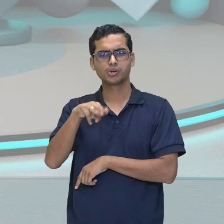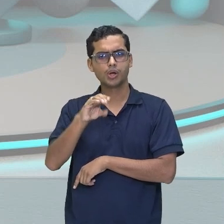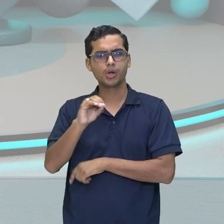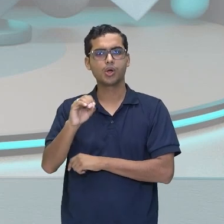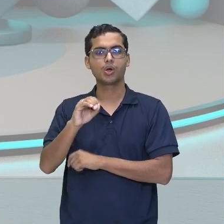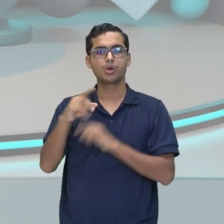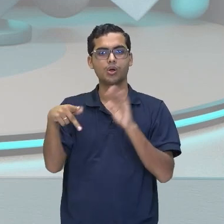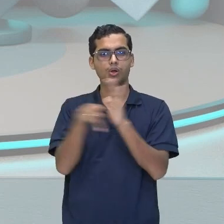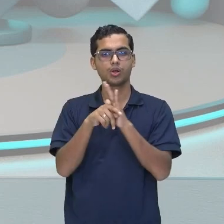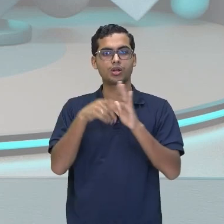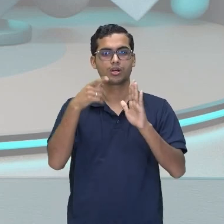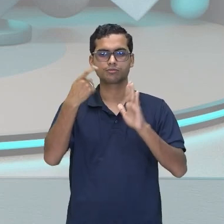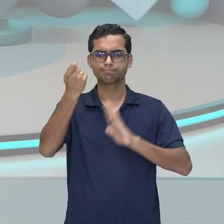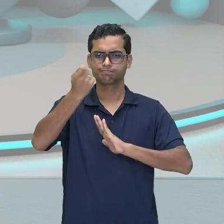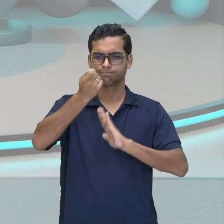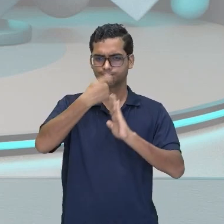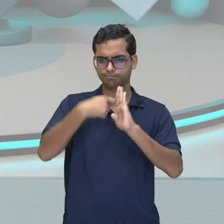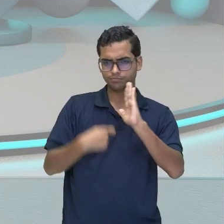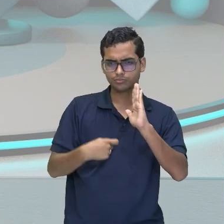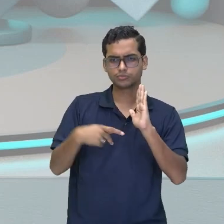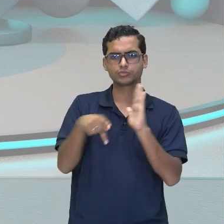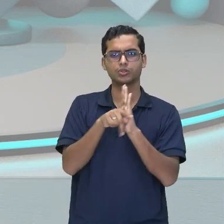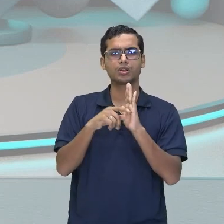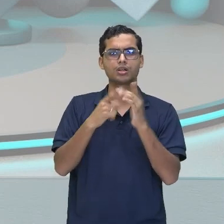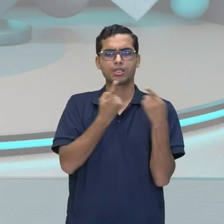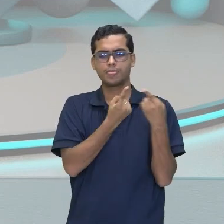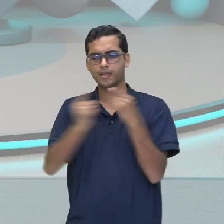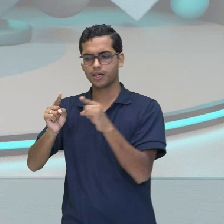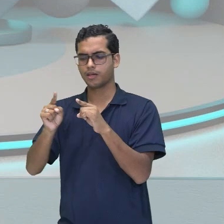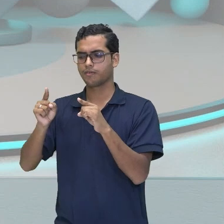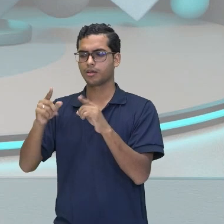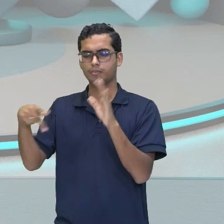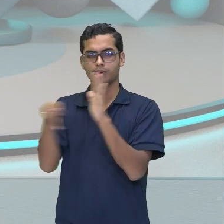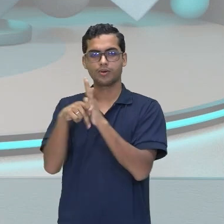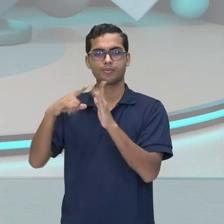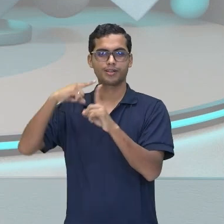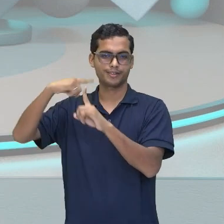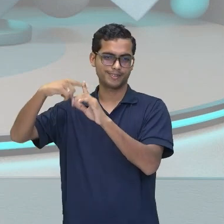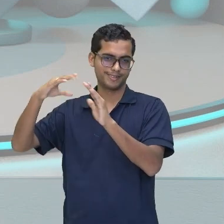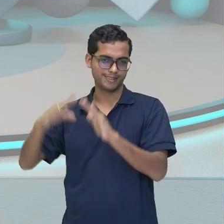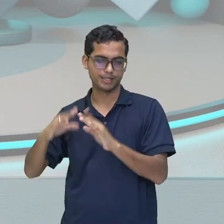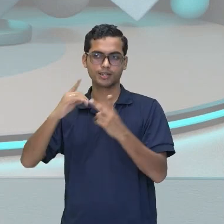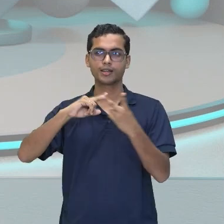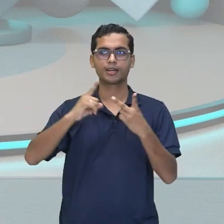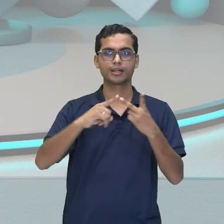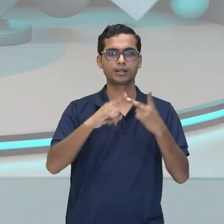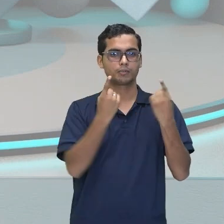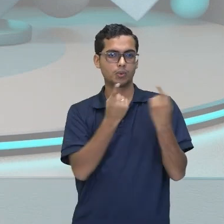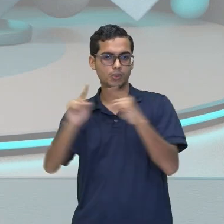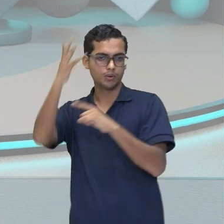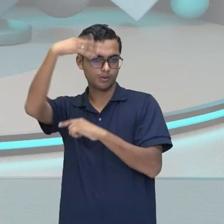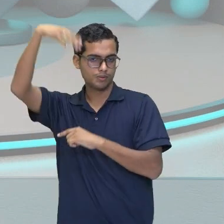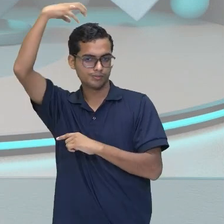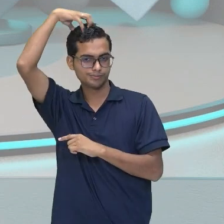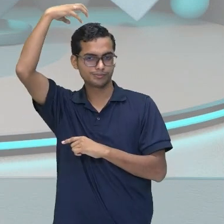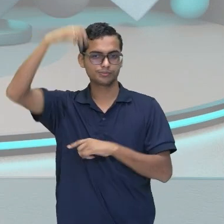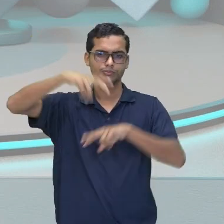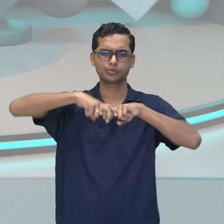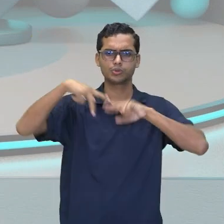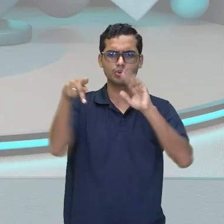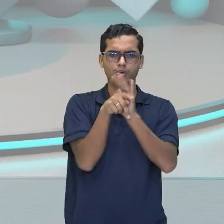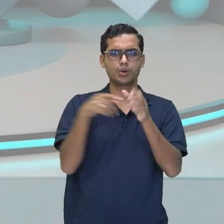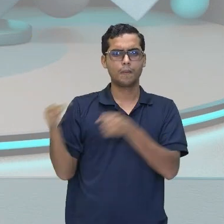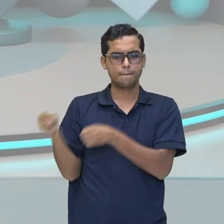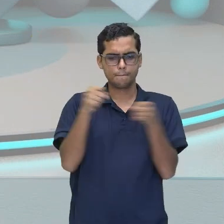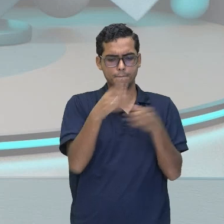questão da igreja e também contra os reis. O absolutismo é um país sendo comandado por um rei.